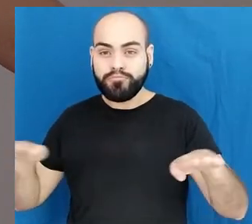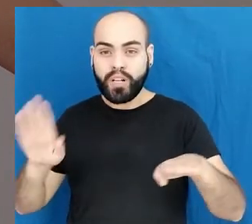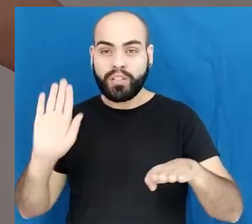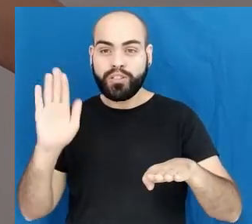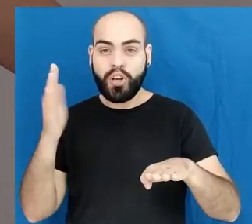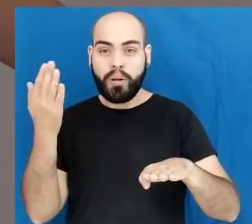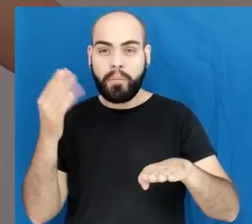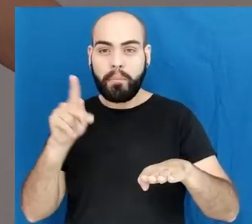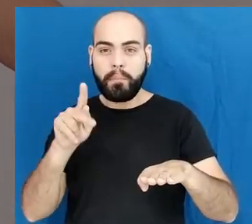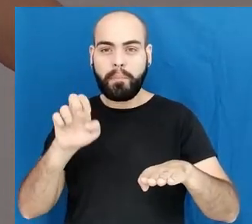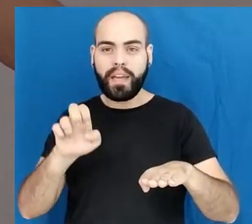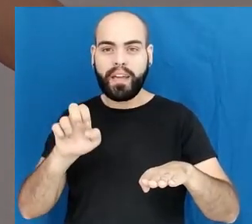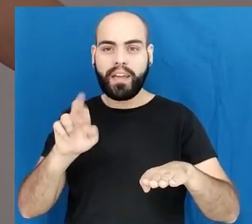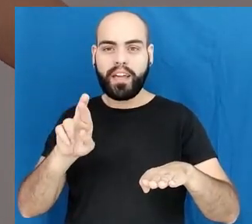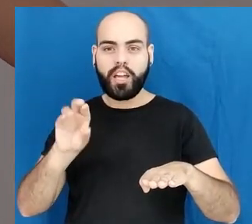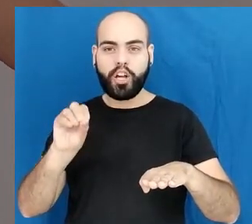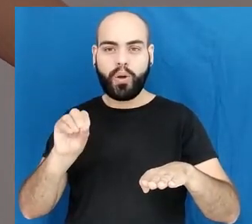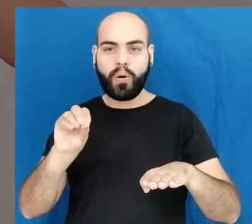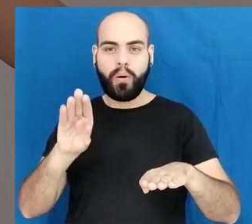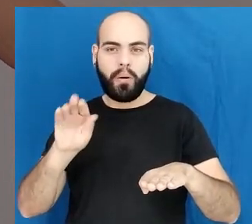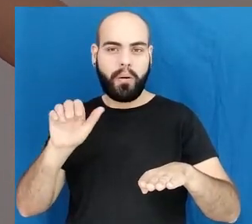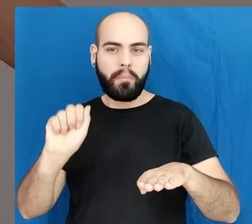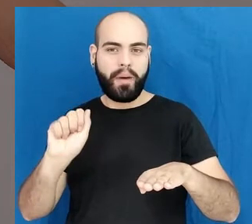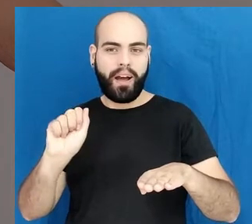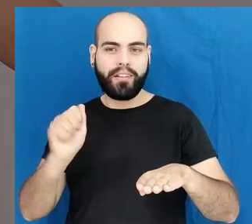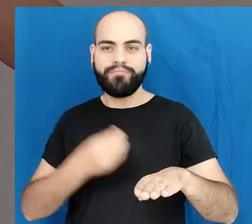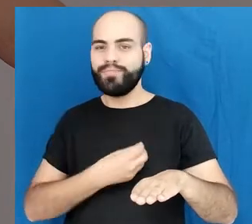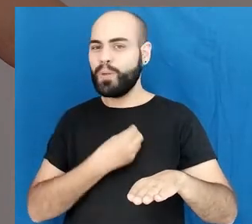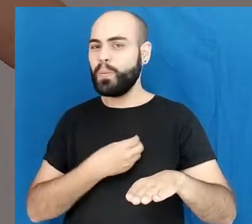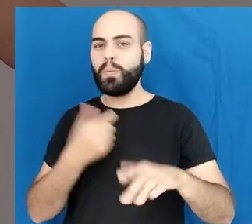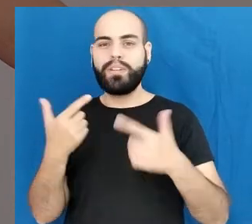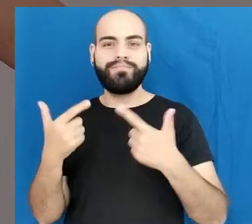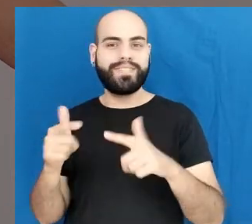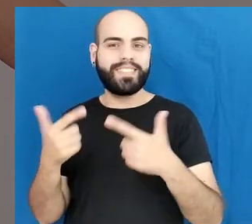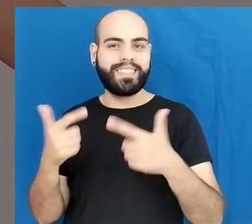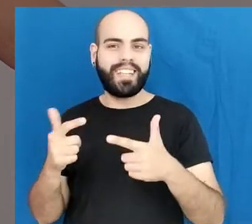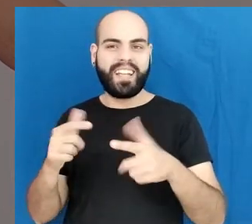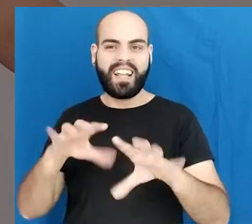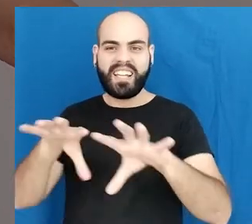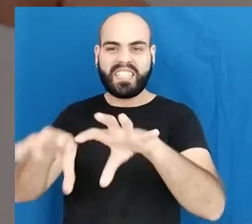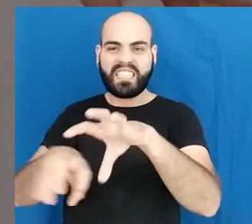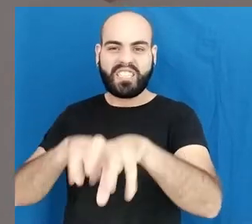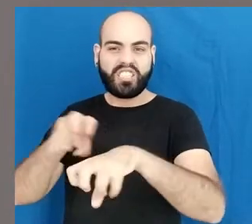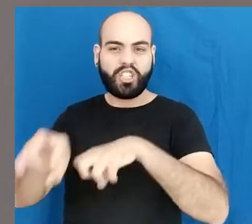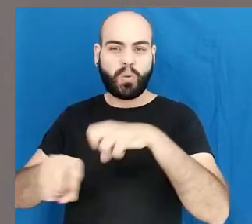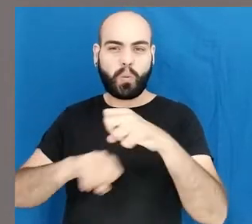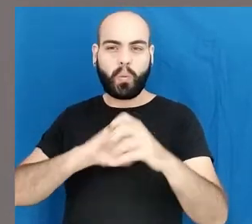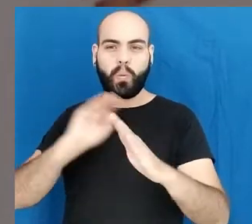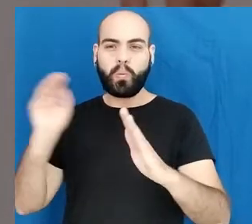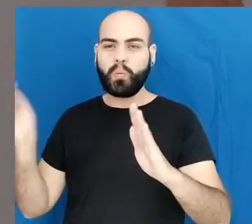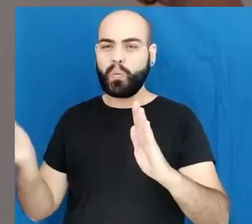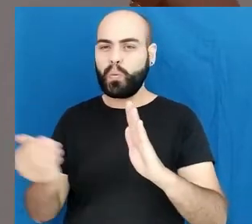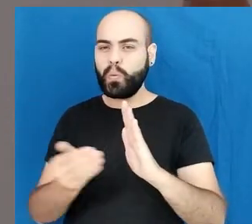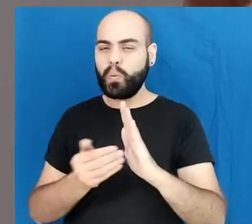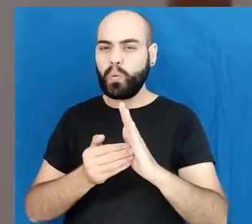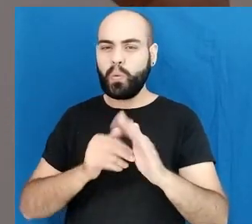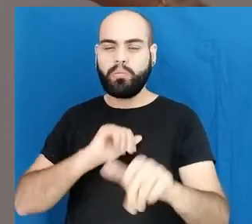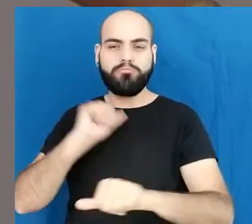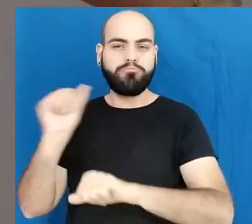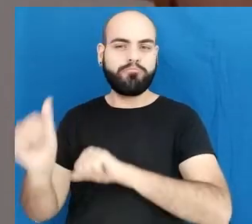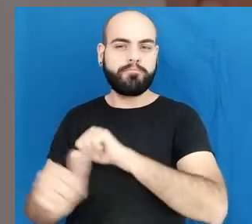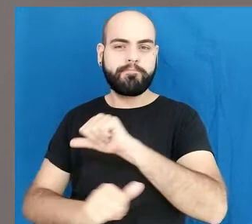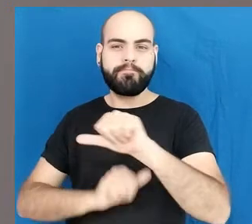tacos tinham sido retirados de Peroba do Campo e não existe mais. Eles tinham arrebentado